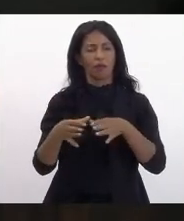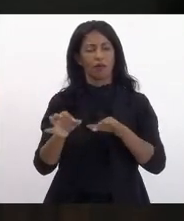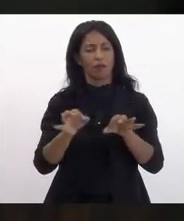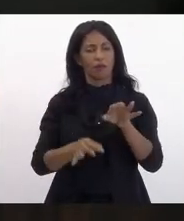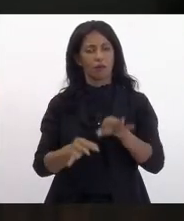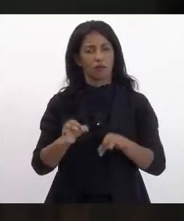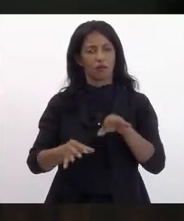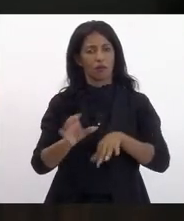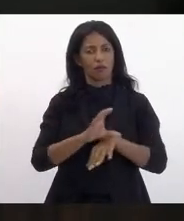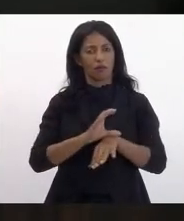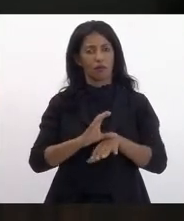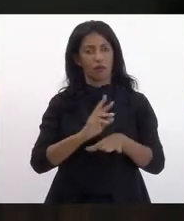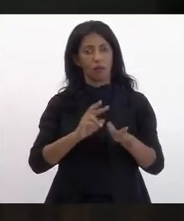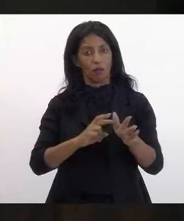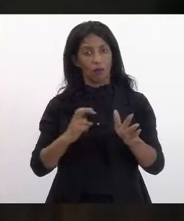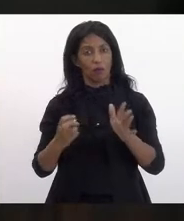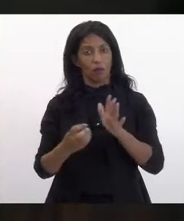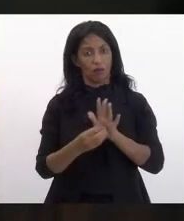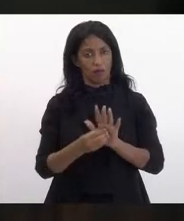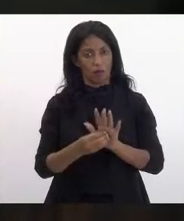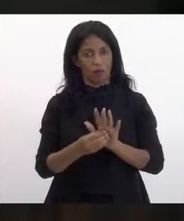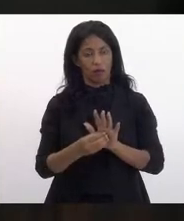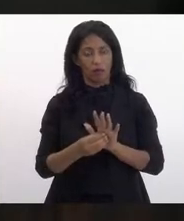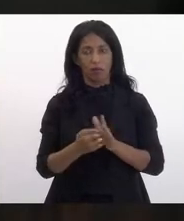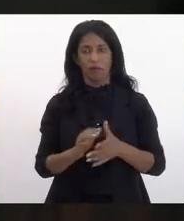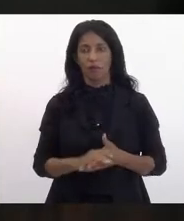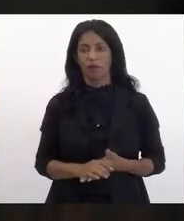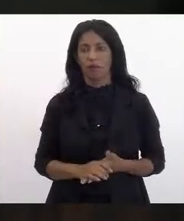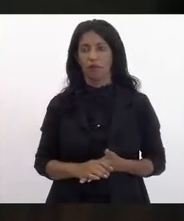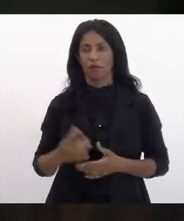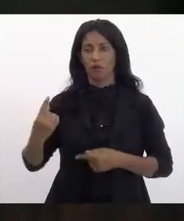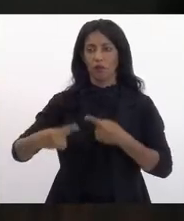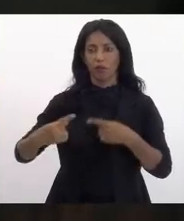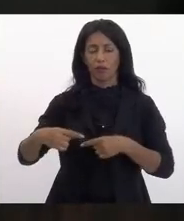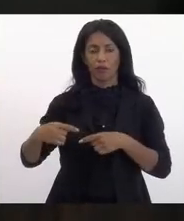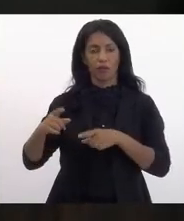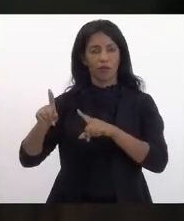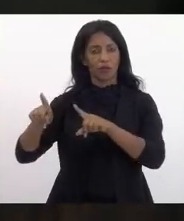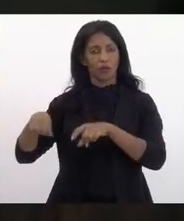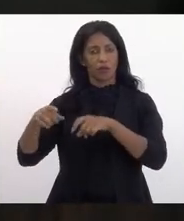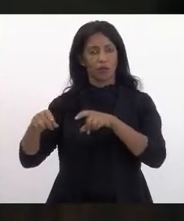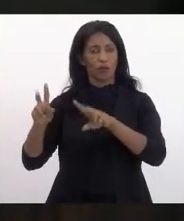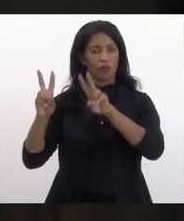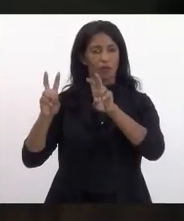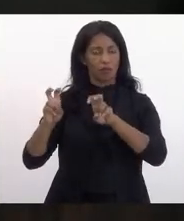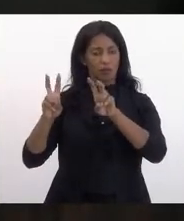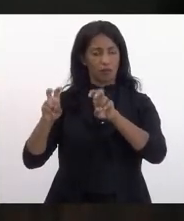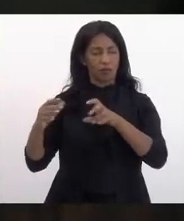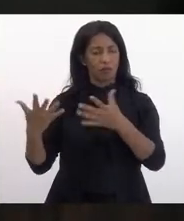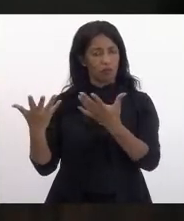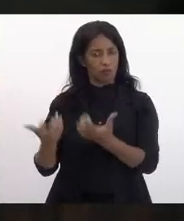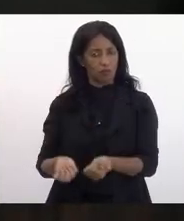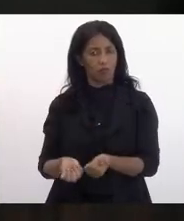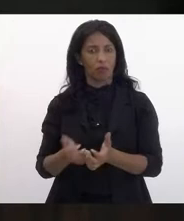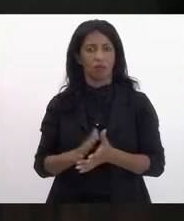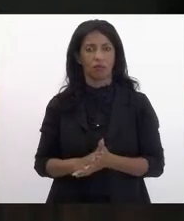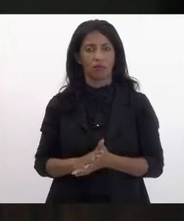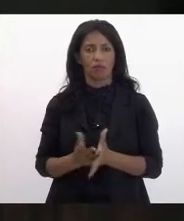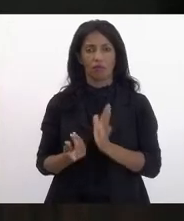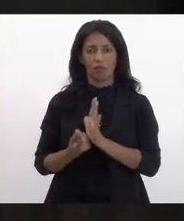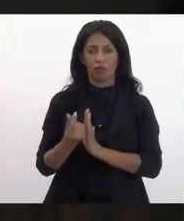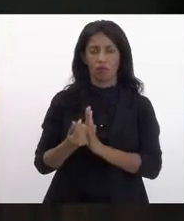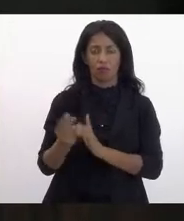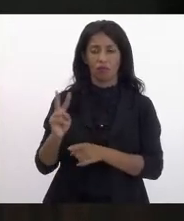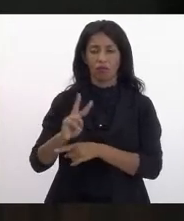pela Constitucionalidade com emenda de Política Urbana, Habitação e Assuntos Fundiários, favorável. De Orçamento,